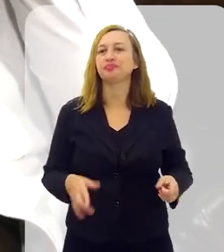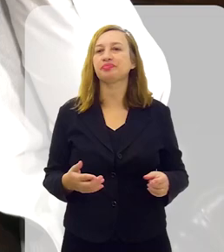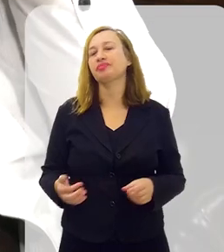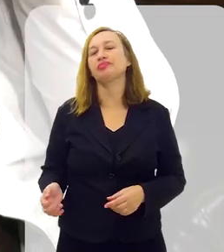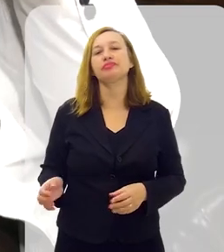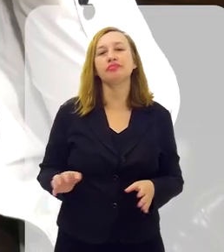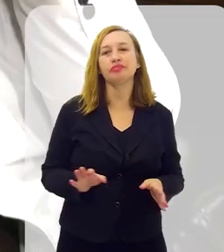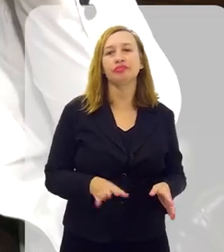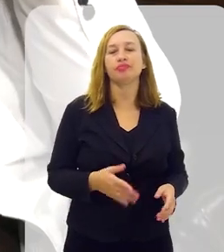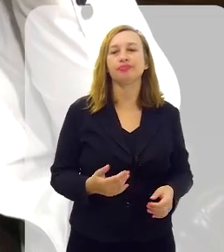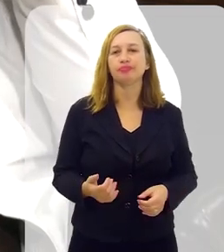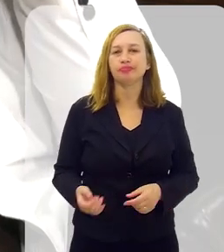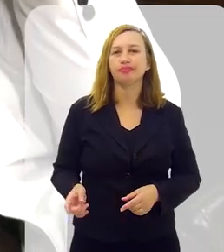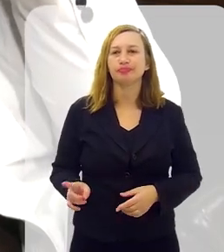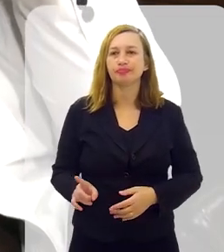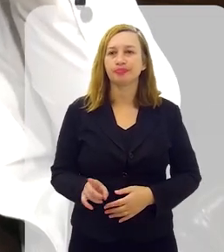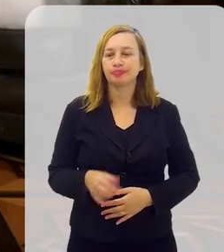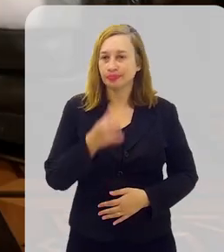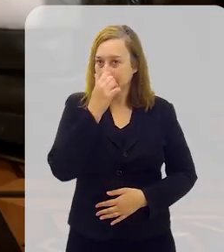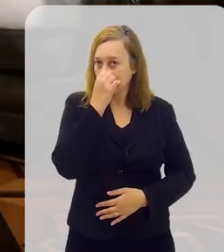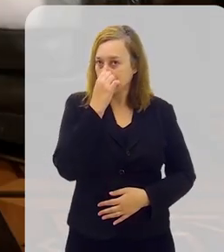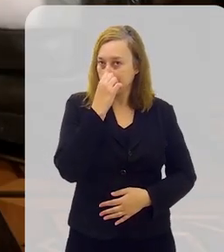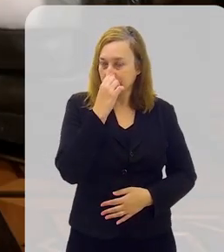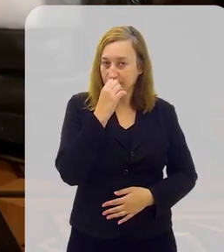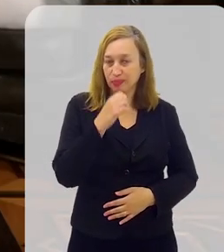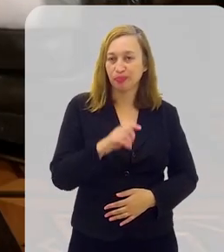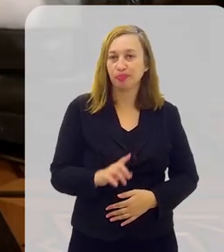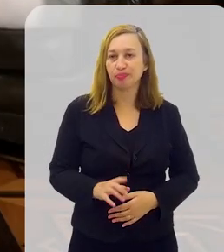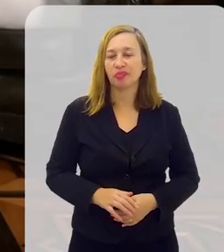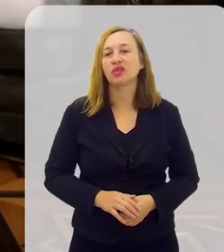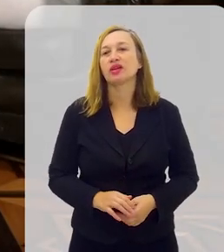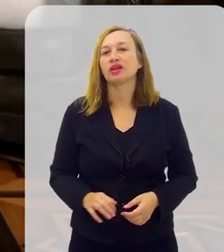lá cantando. Por favor, por favor.